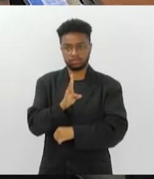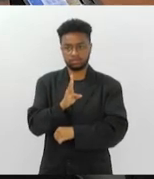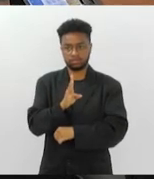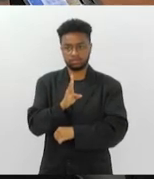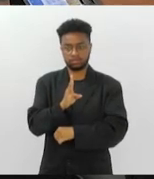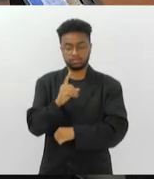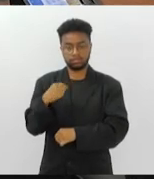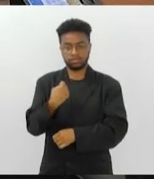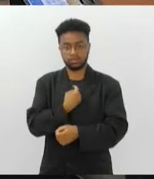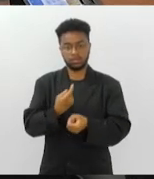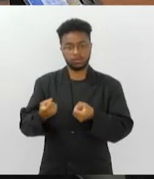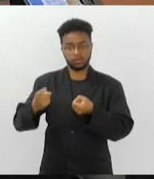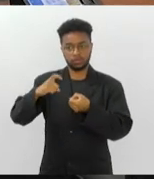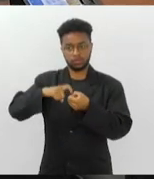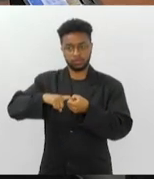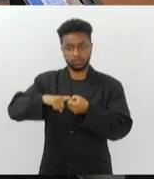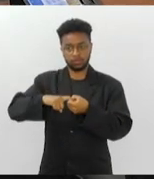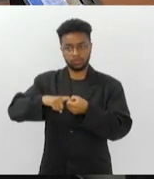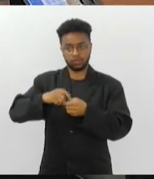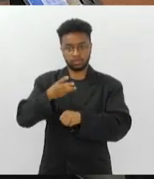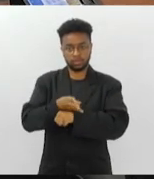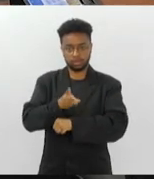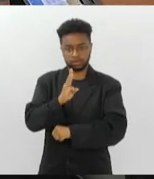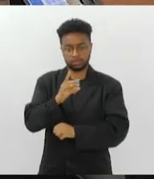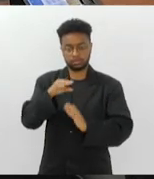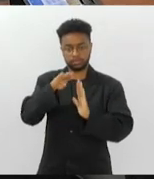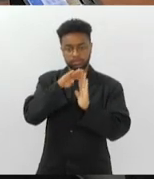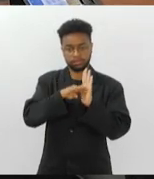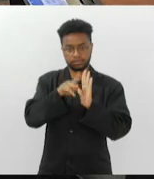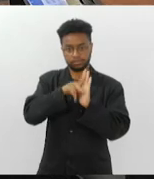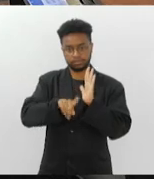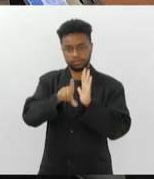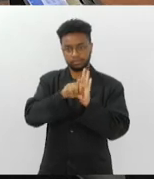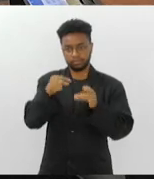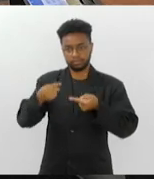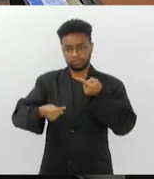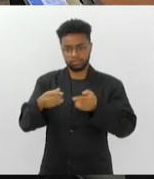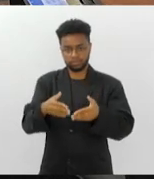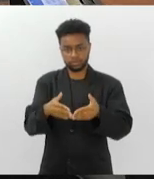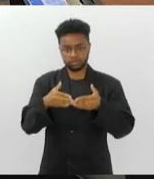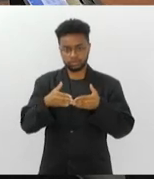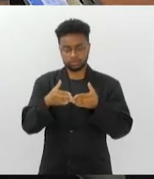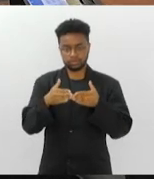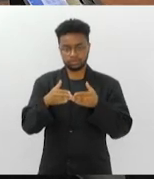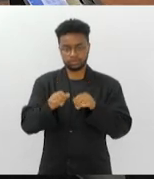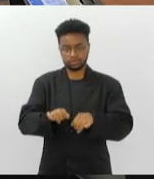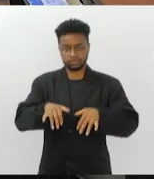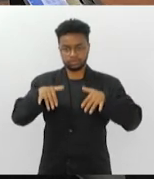Quando retornaremos às 15 horas, com a ordem do dia. Está suspensa a sessão.